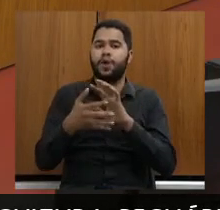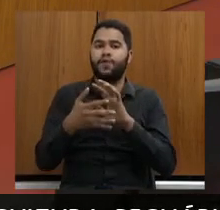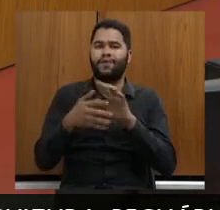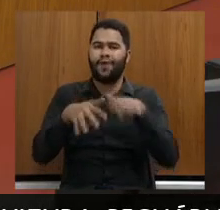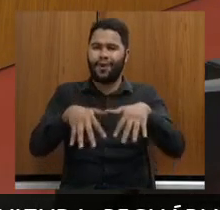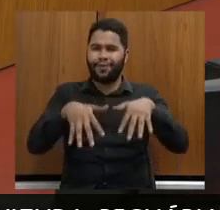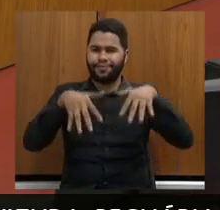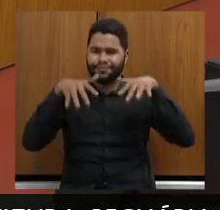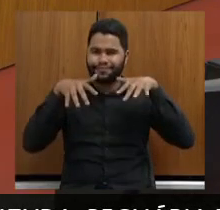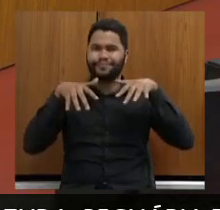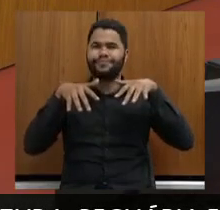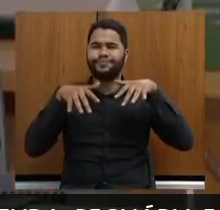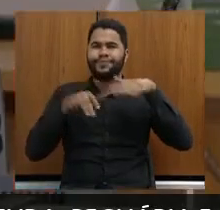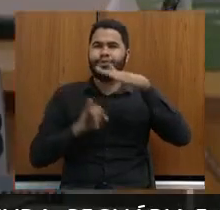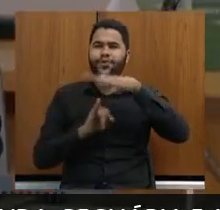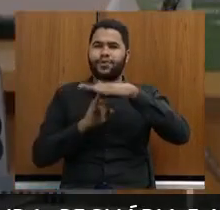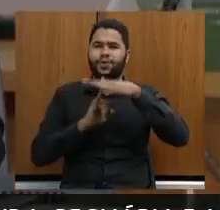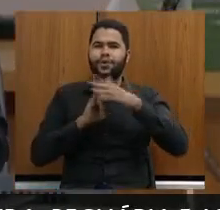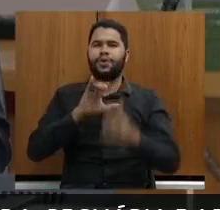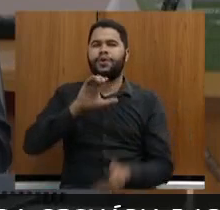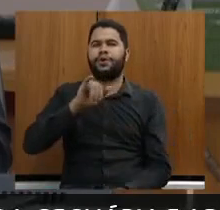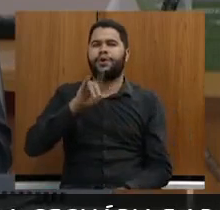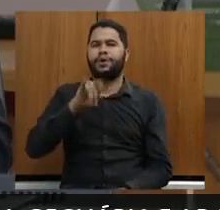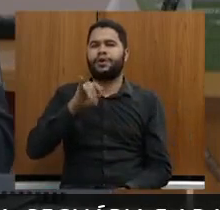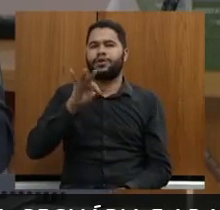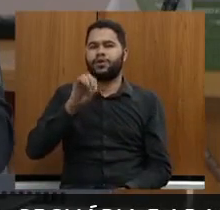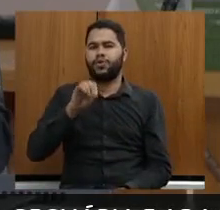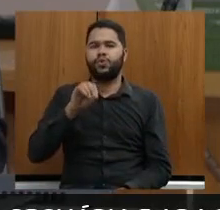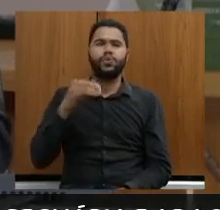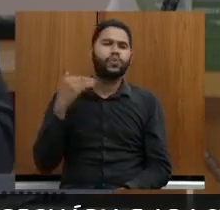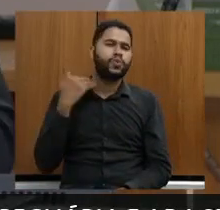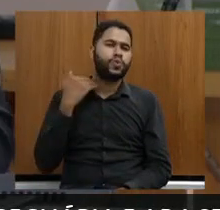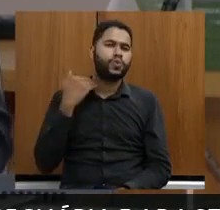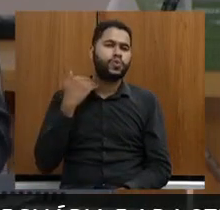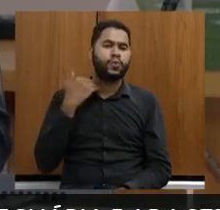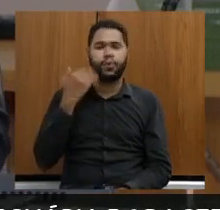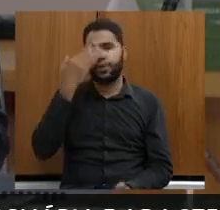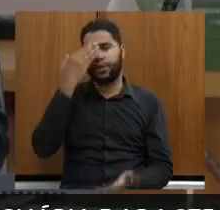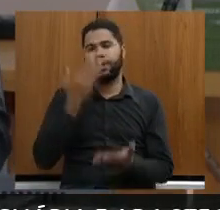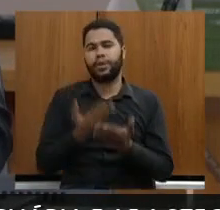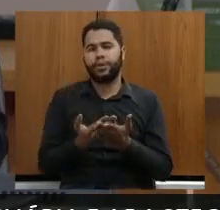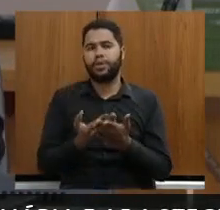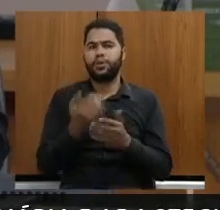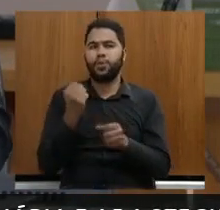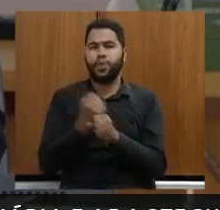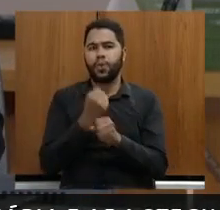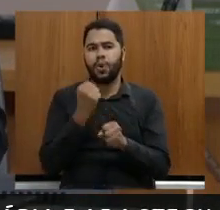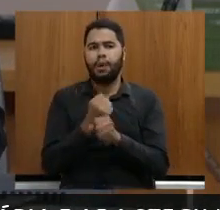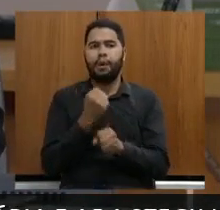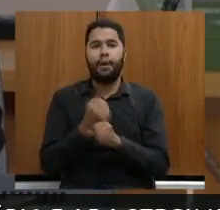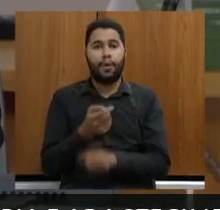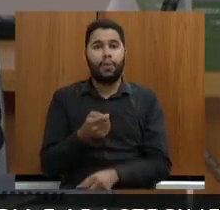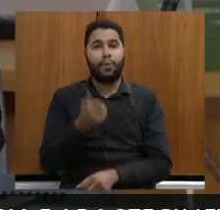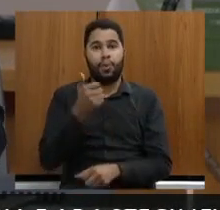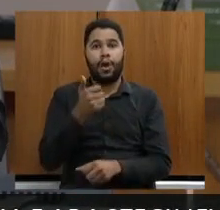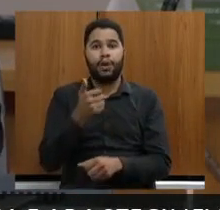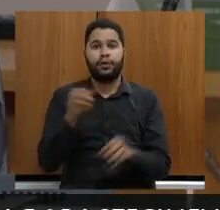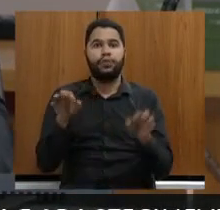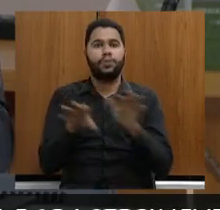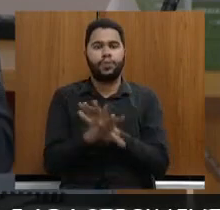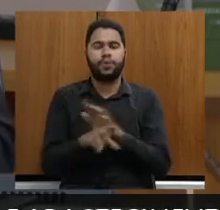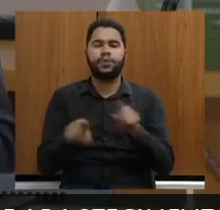auditório lá da do Instituto Cândido Tostes lá em Juiz de Fora acredita que a obra deve estar próxima de ser entregue